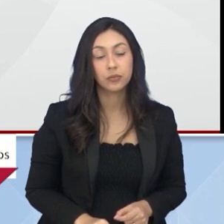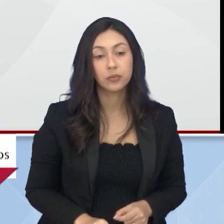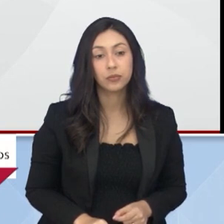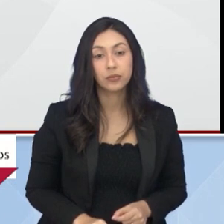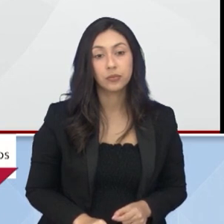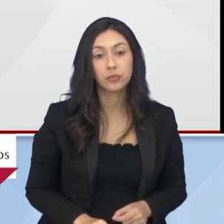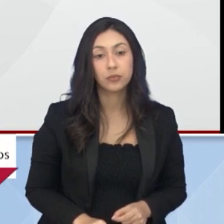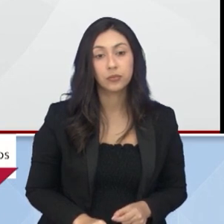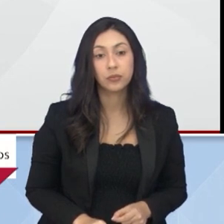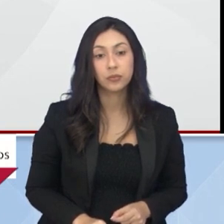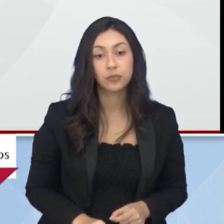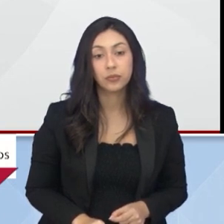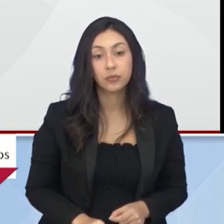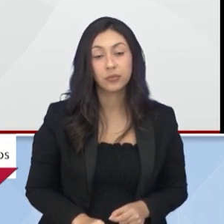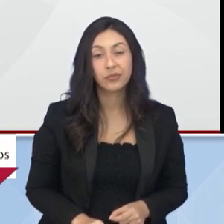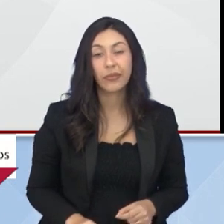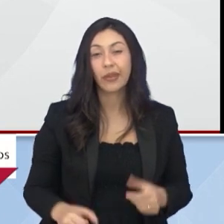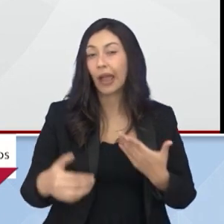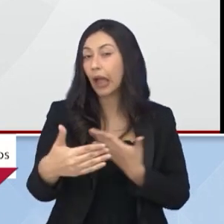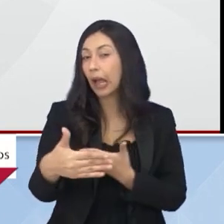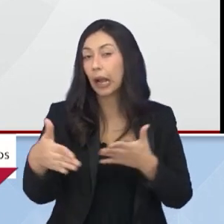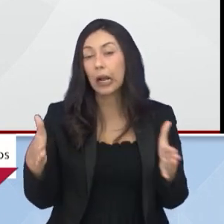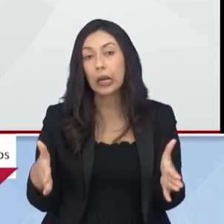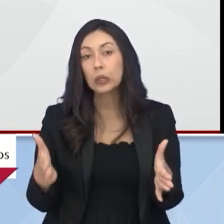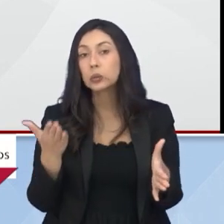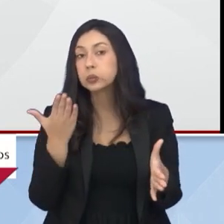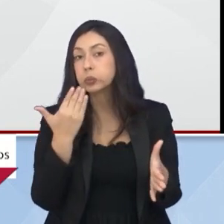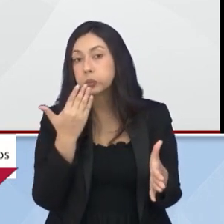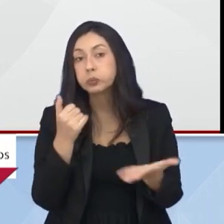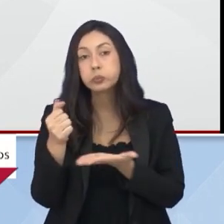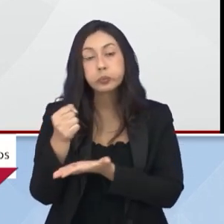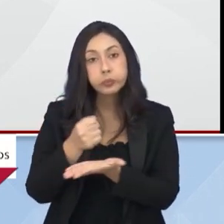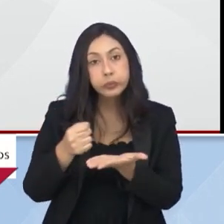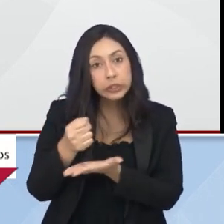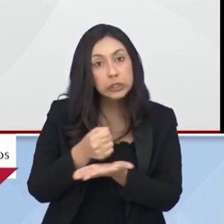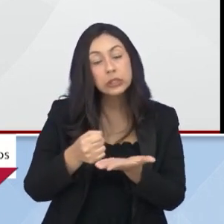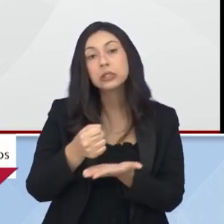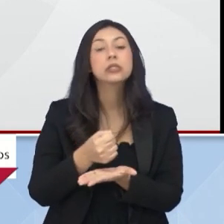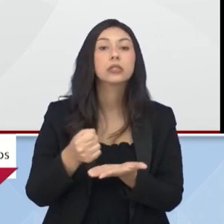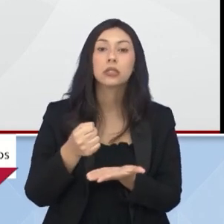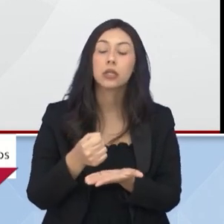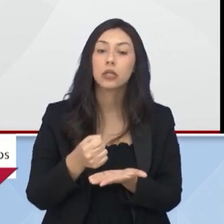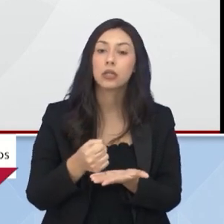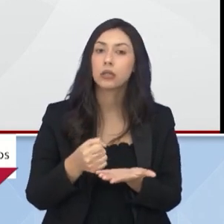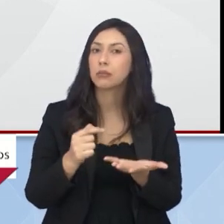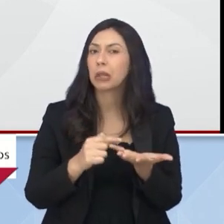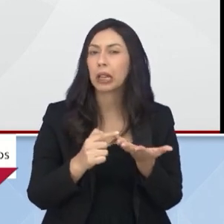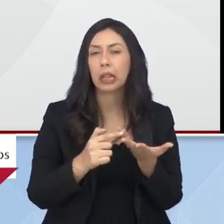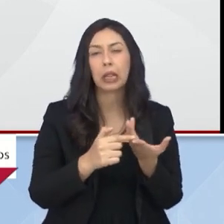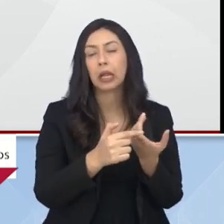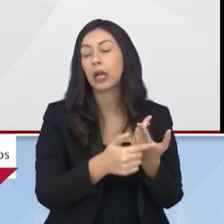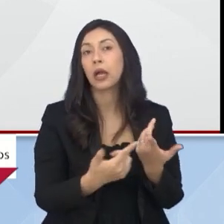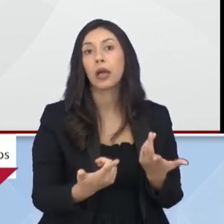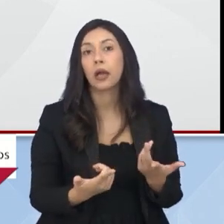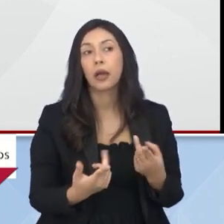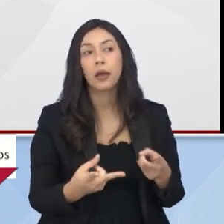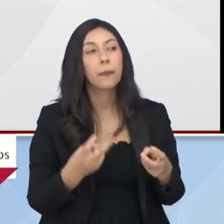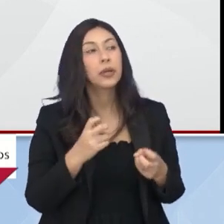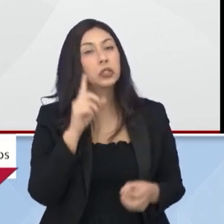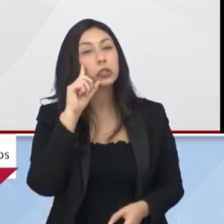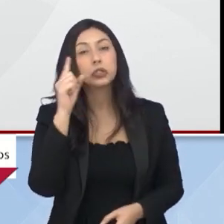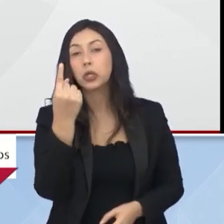Tem caso de cestas básicas e outras beness a gente vê aí Primeiro de